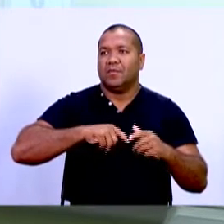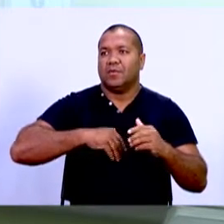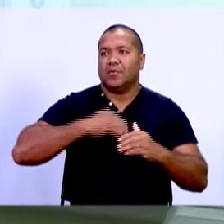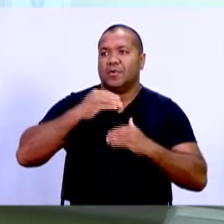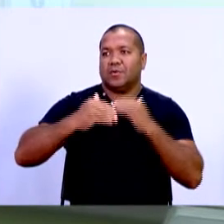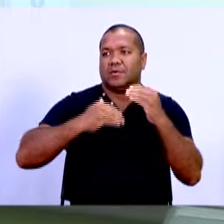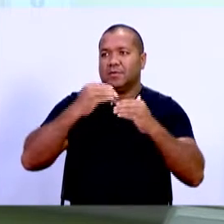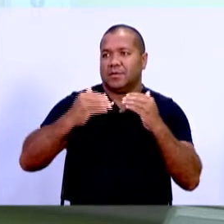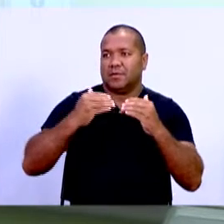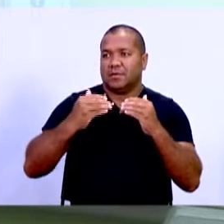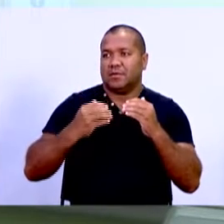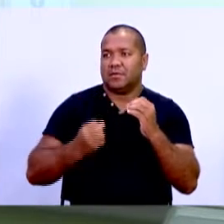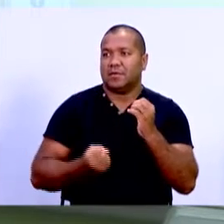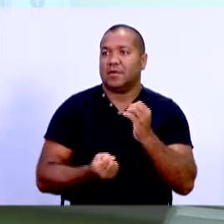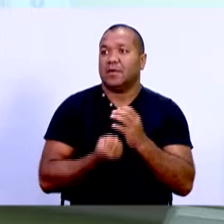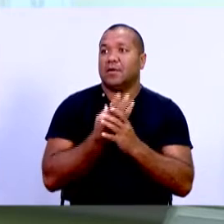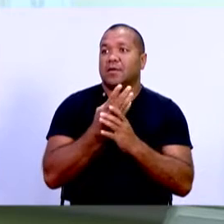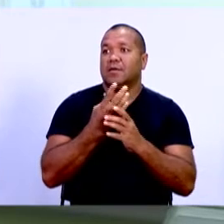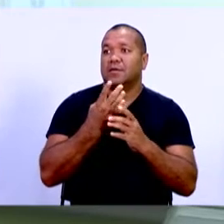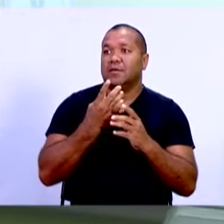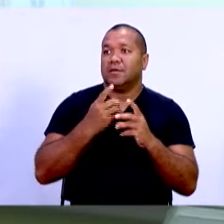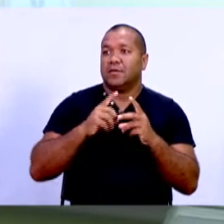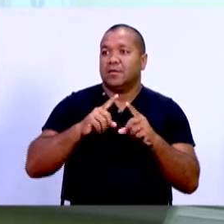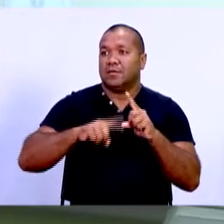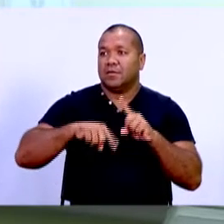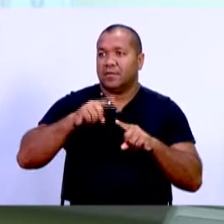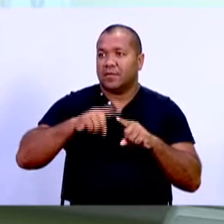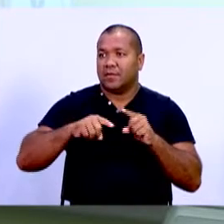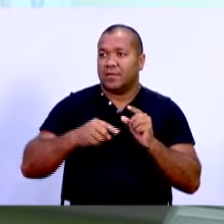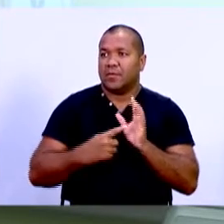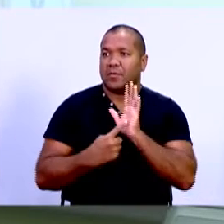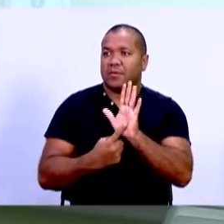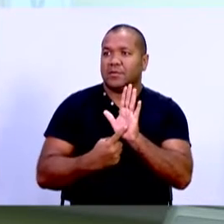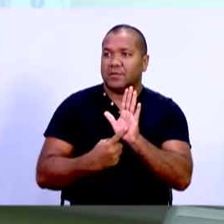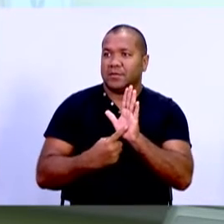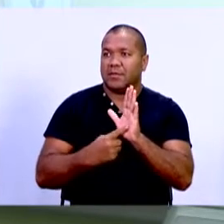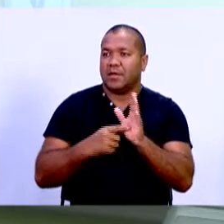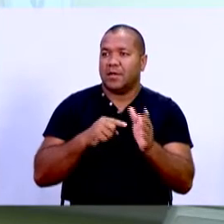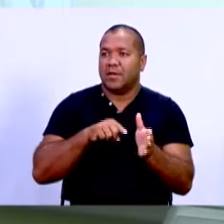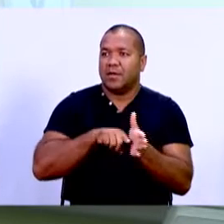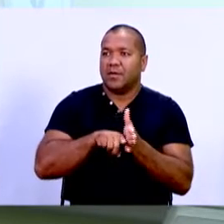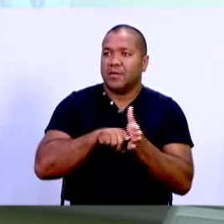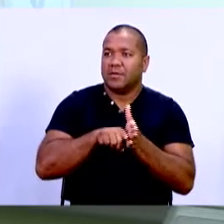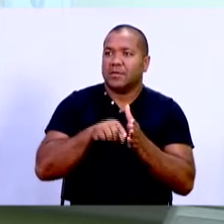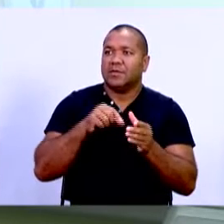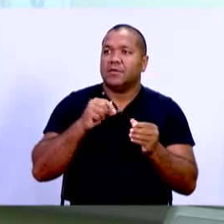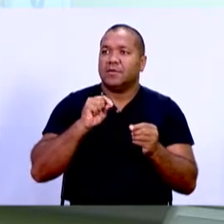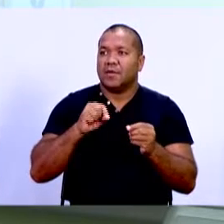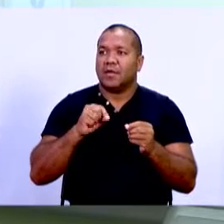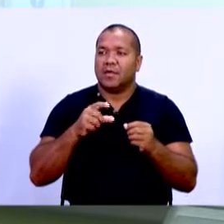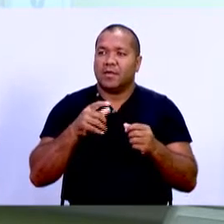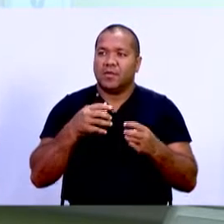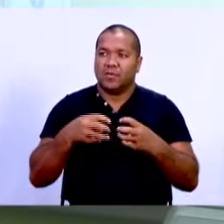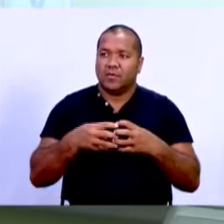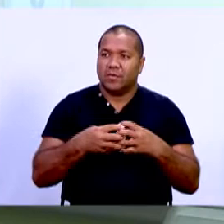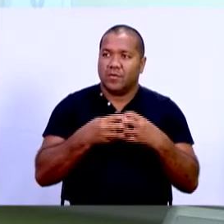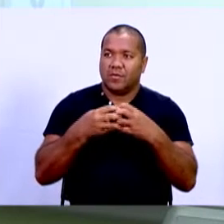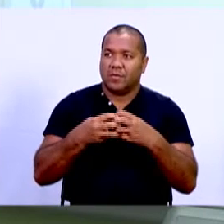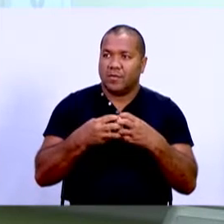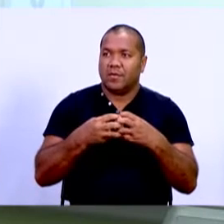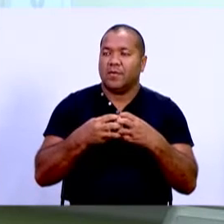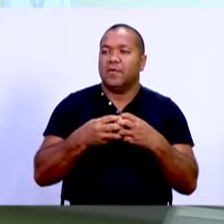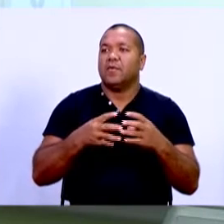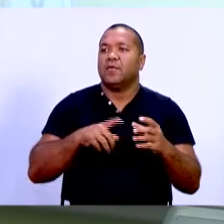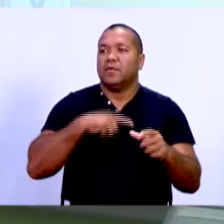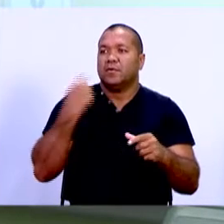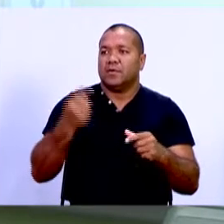desenvolvimento de uma ferramenta que vai gerar indicadores para uma instituição? Aqui no Instituto Federal, nós trabalhamos com um